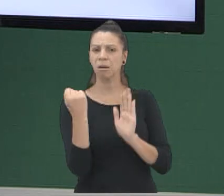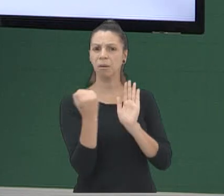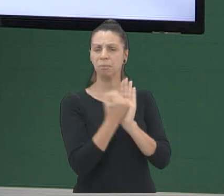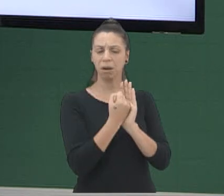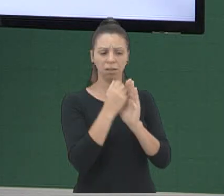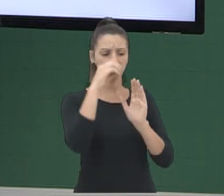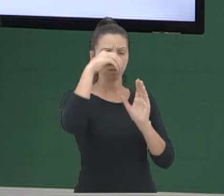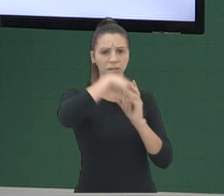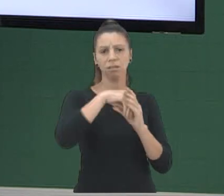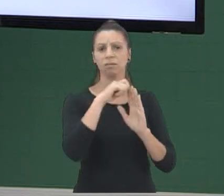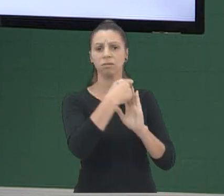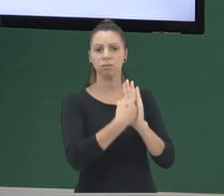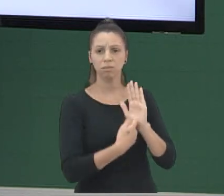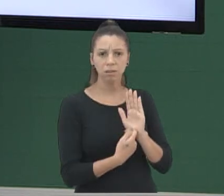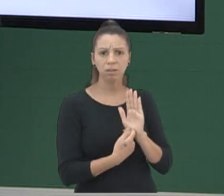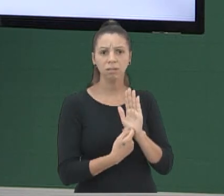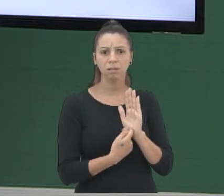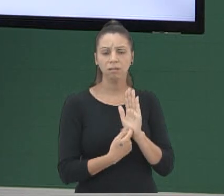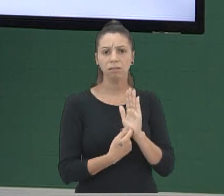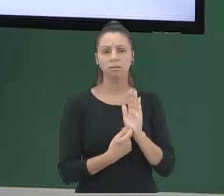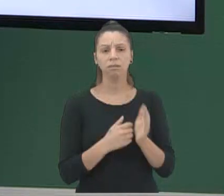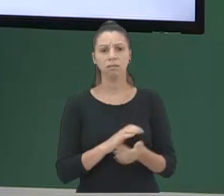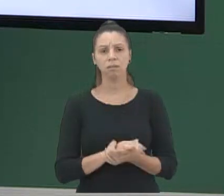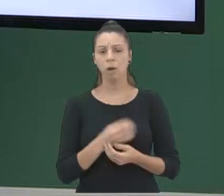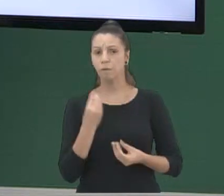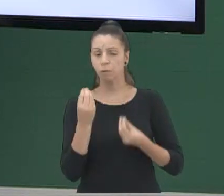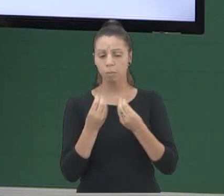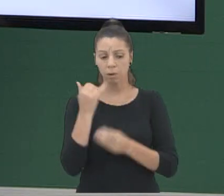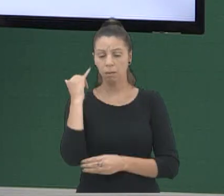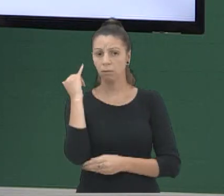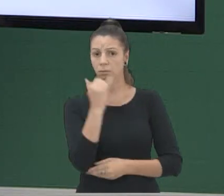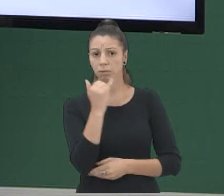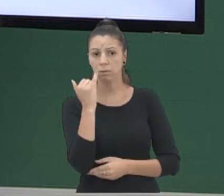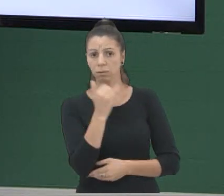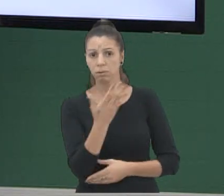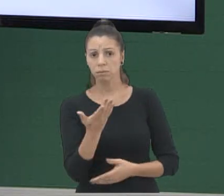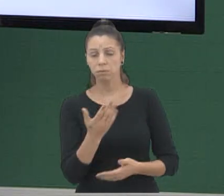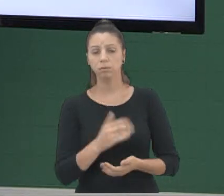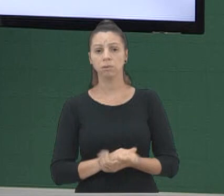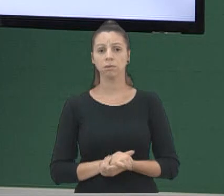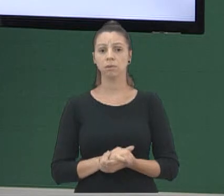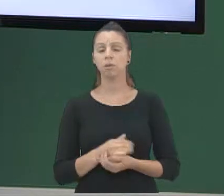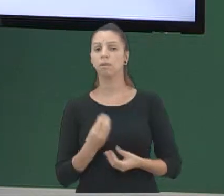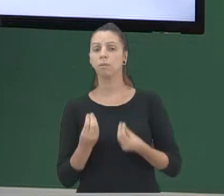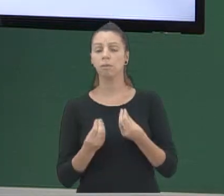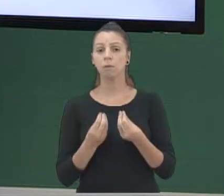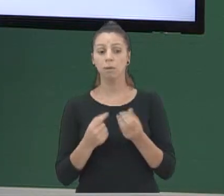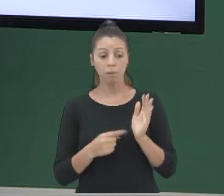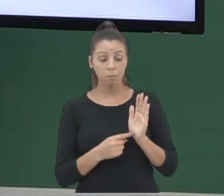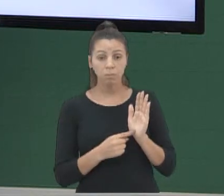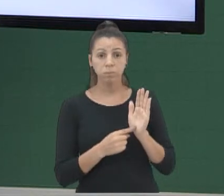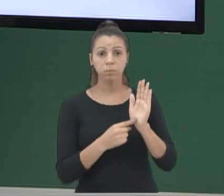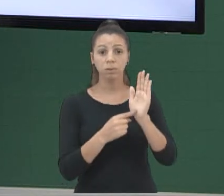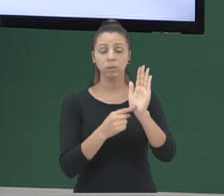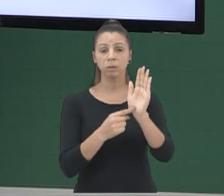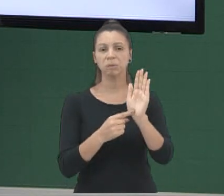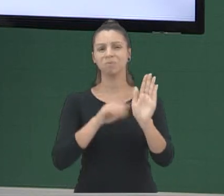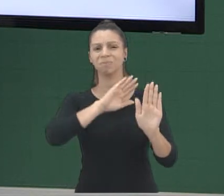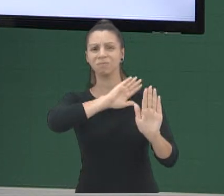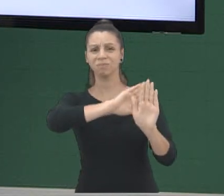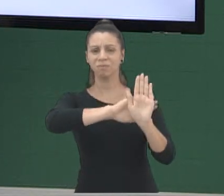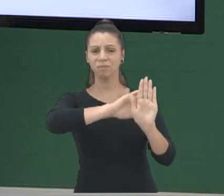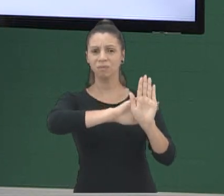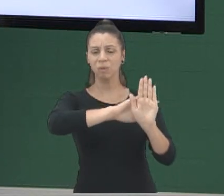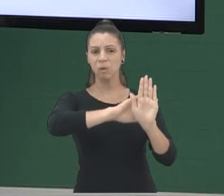do texto? Vocês viram como ela conta essa história? Ela conta mostrando muito o lado negativo